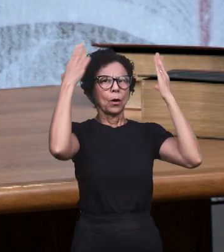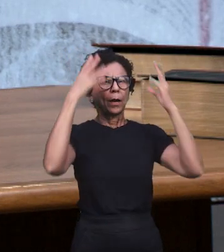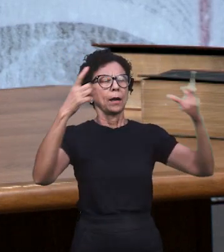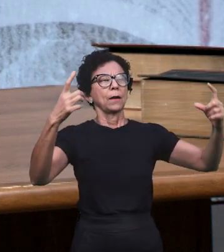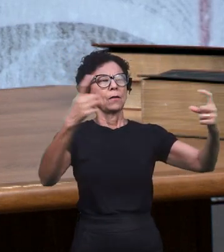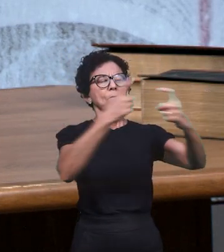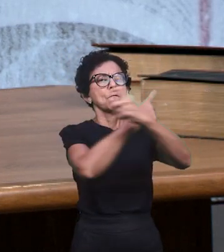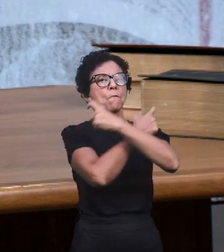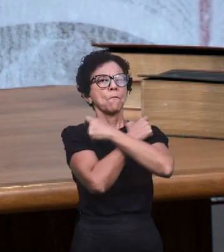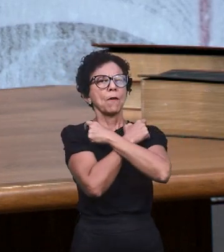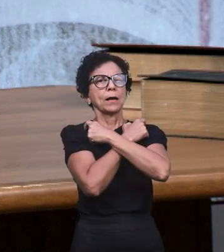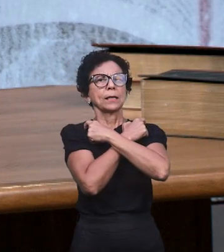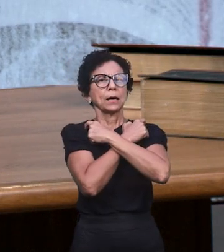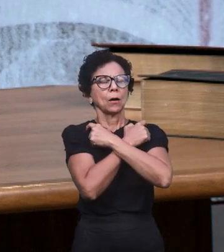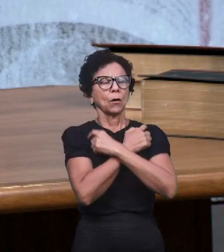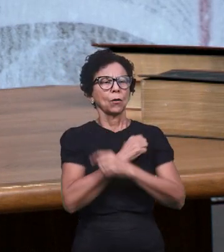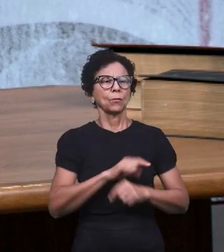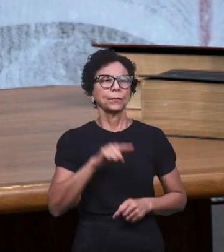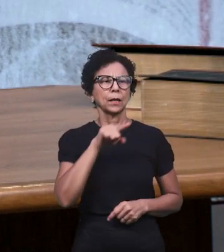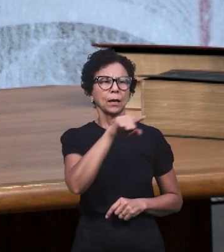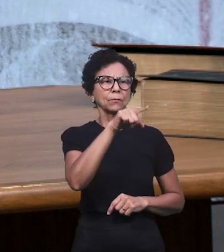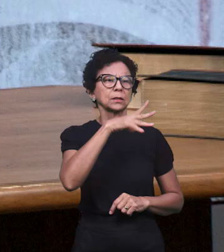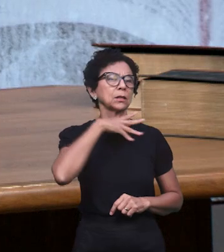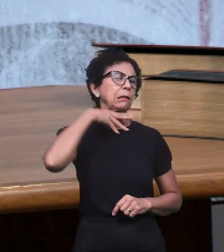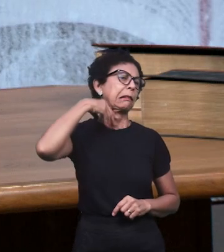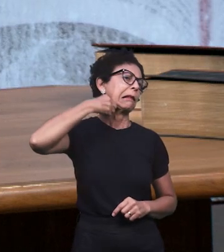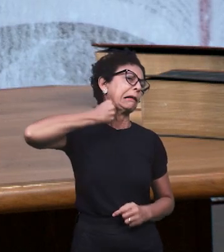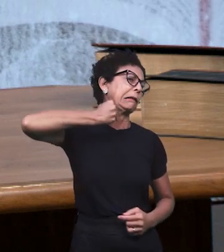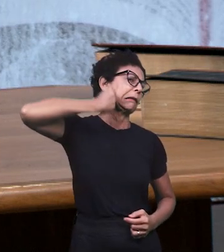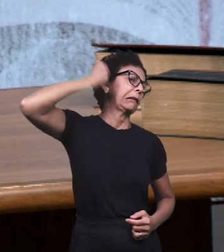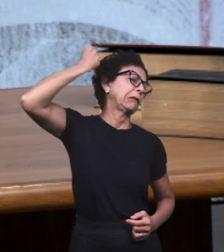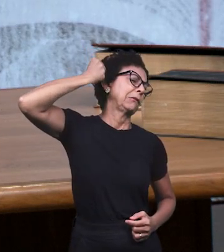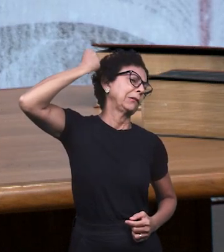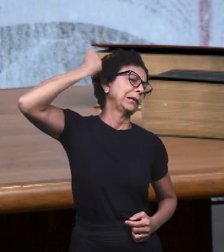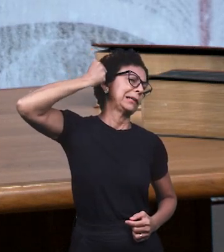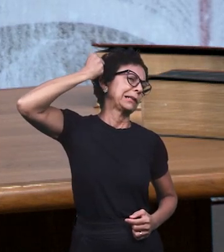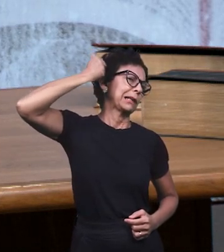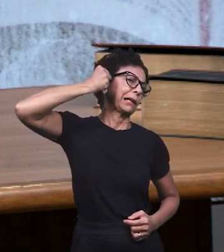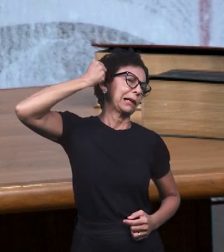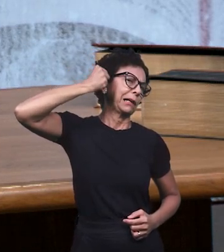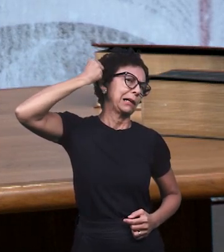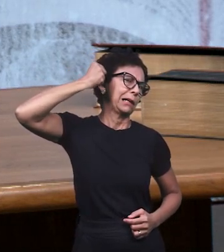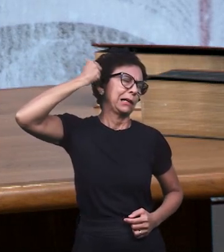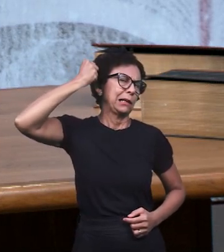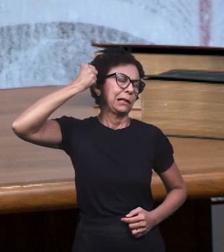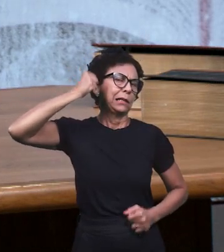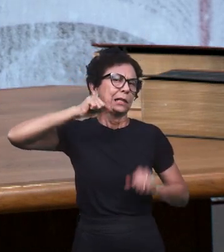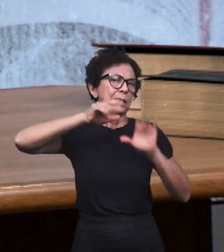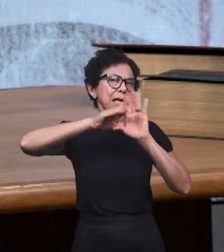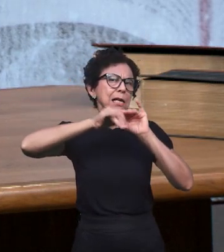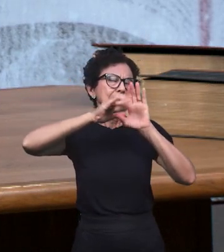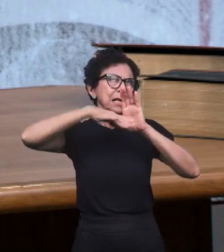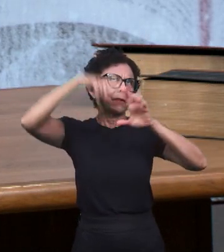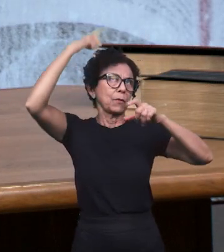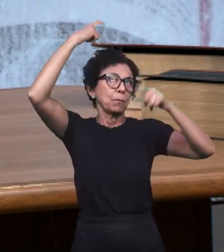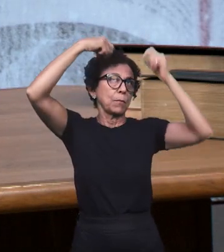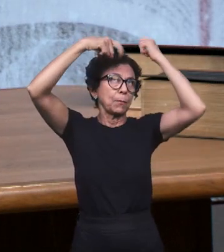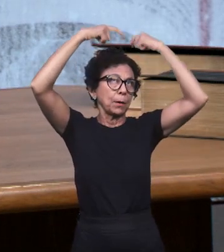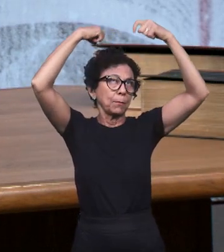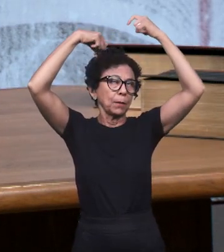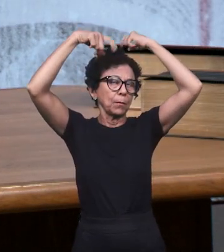te pendurará num pau, e as aves comerão a tua carne de sobre ti. E aconteceu